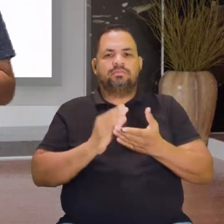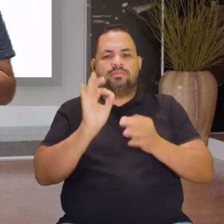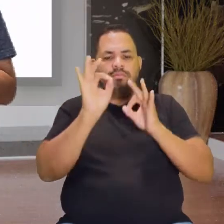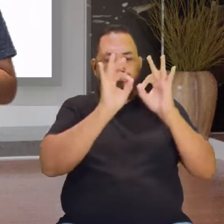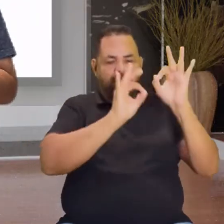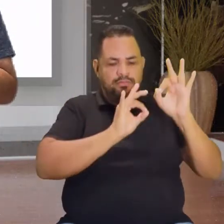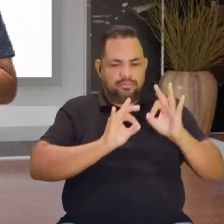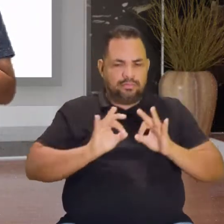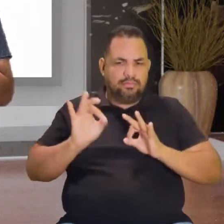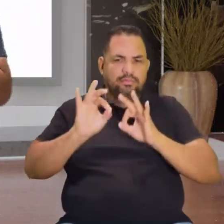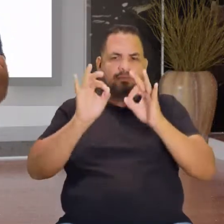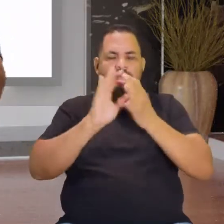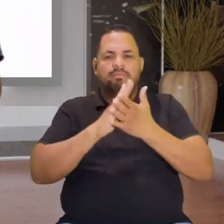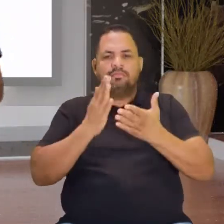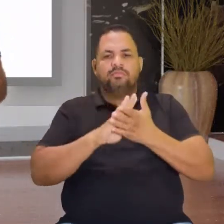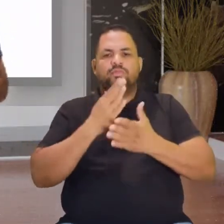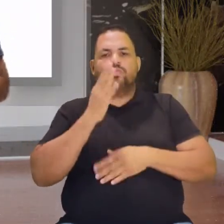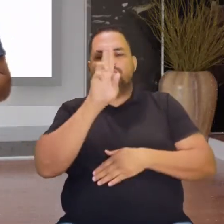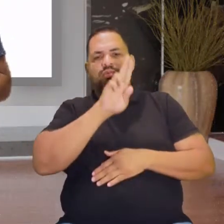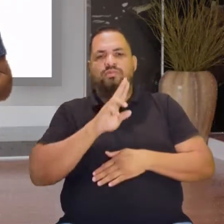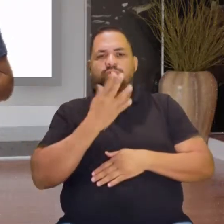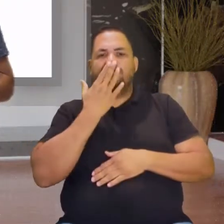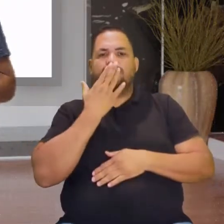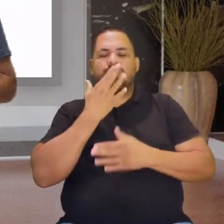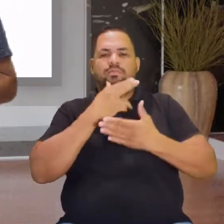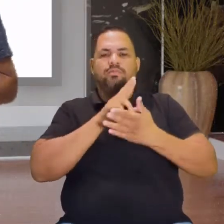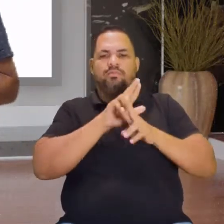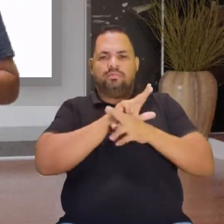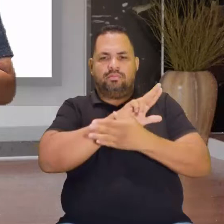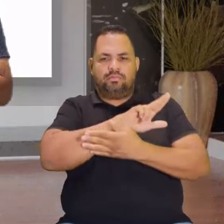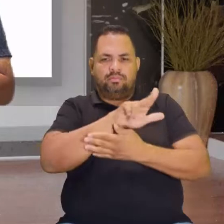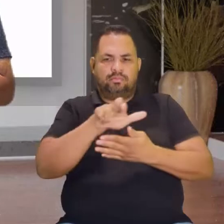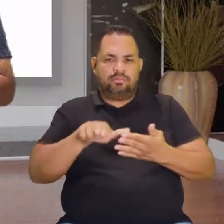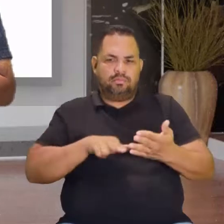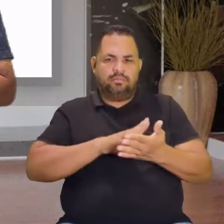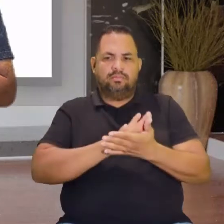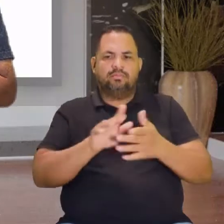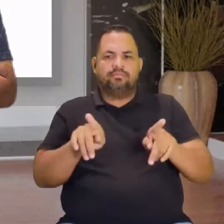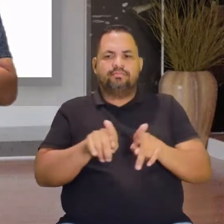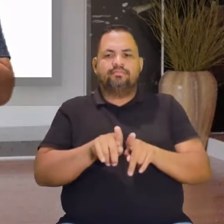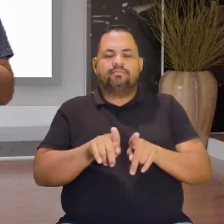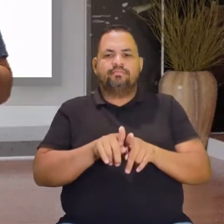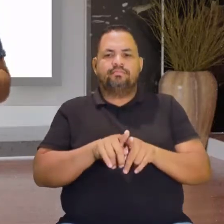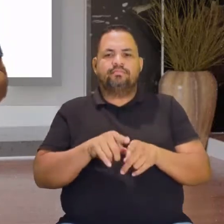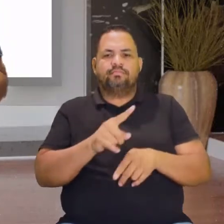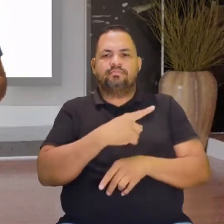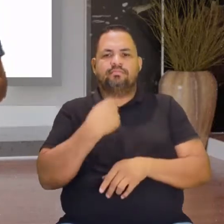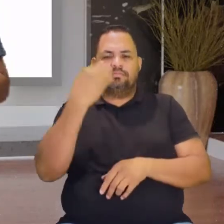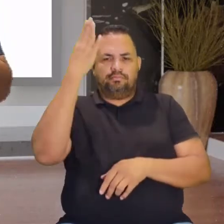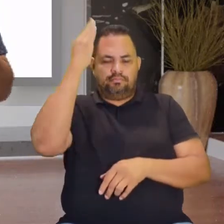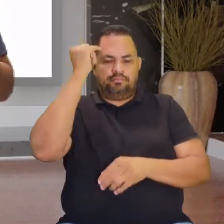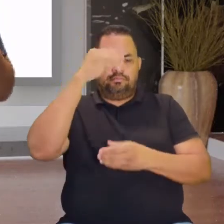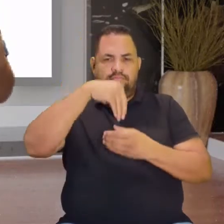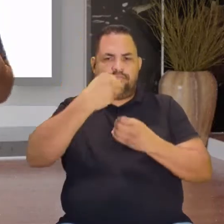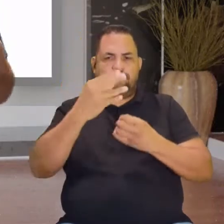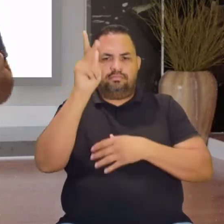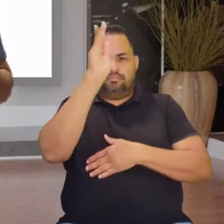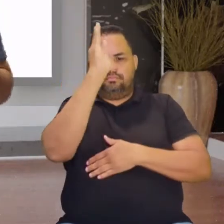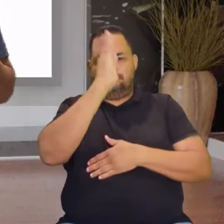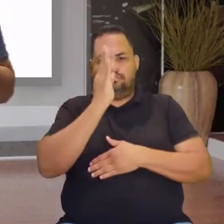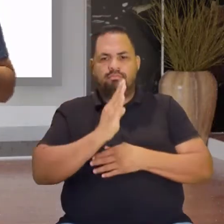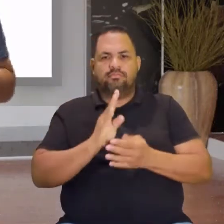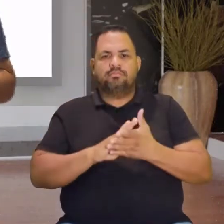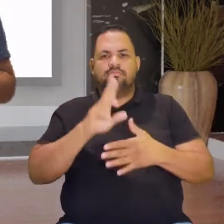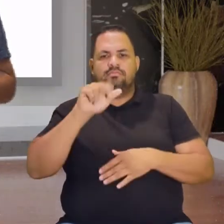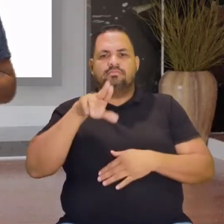como também para o uso das cores. Nós sabemos que fora do Brasil nunca parou de